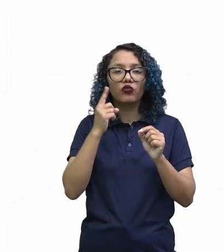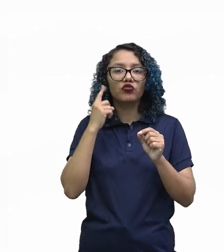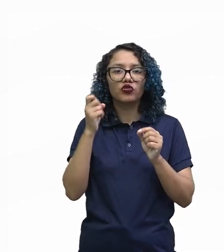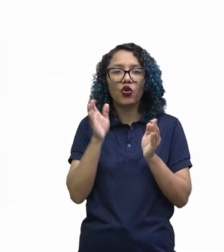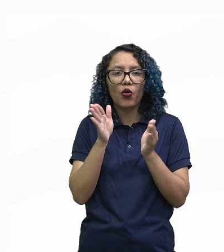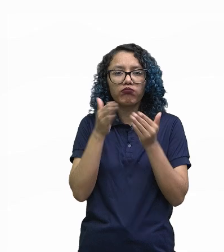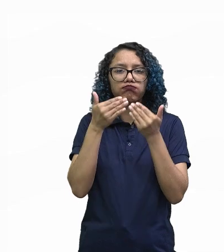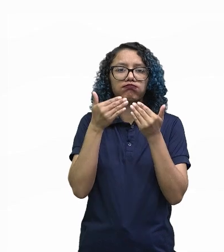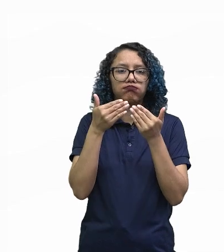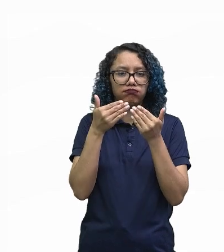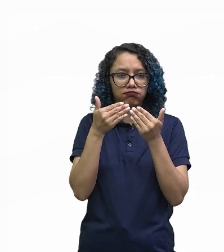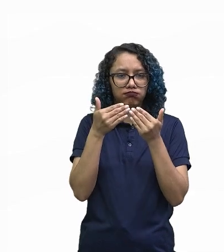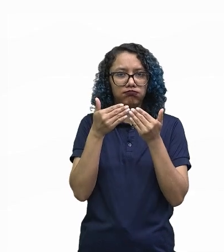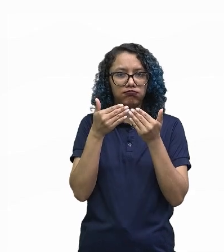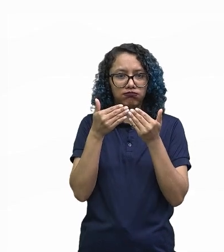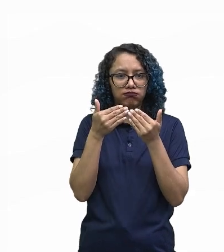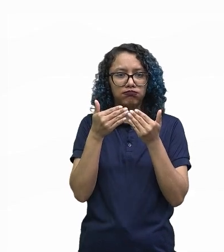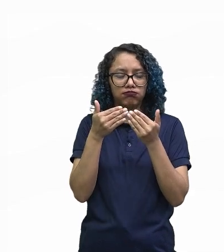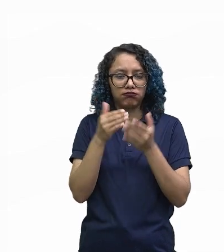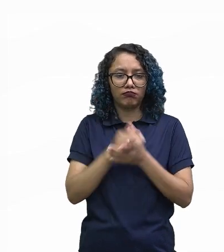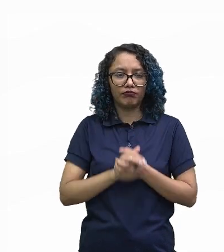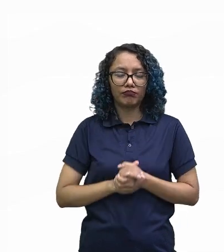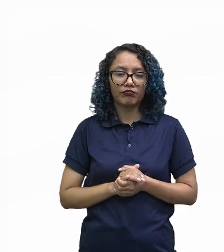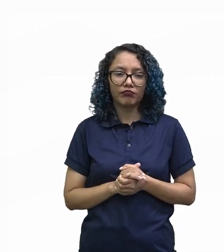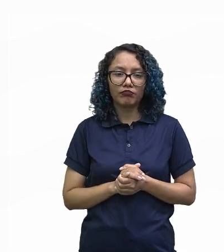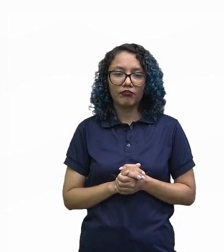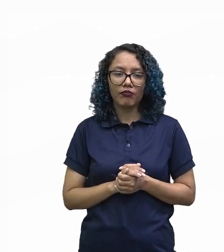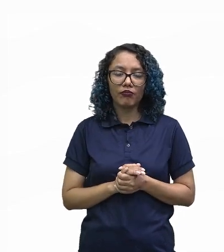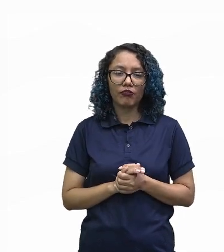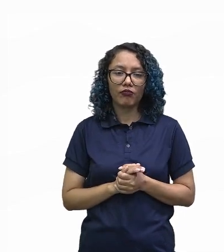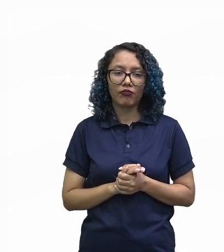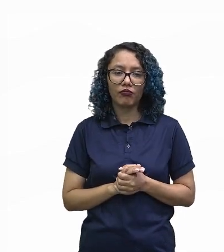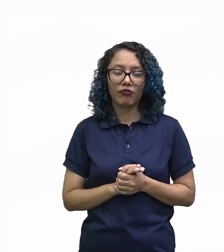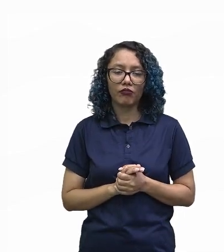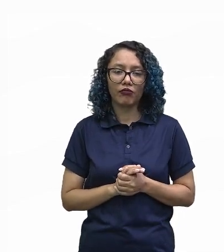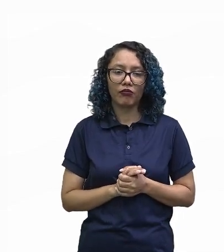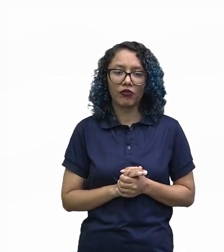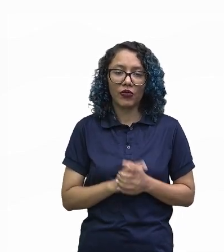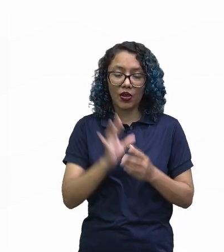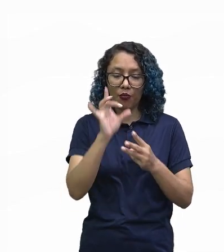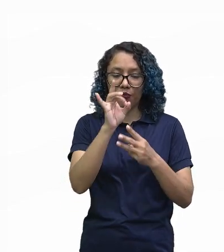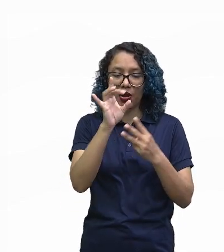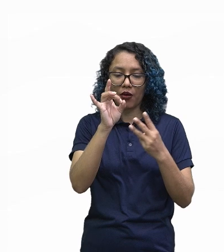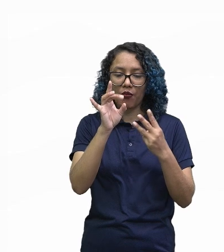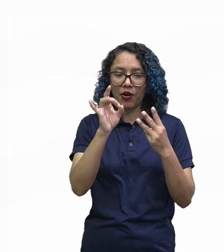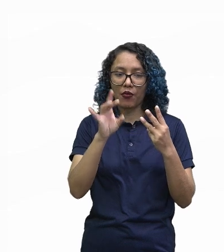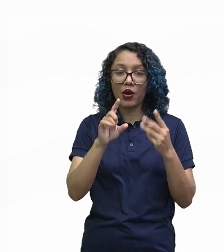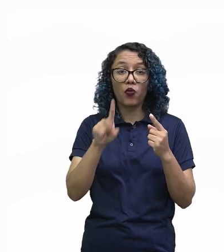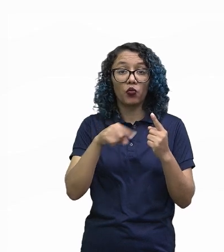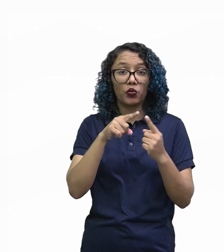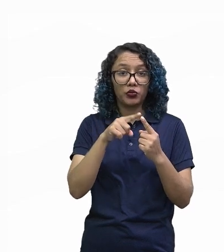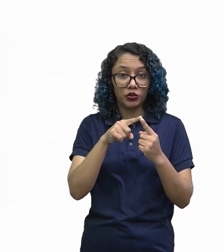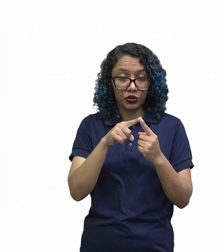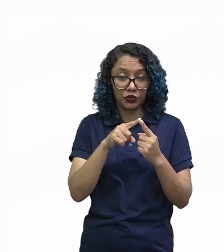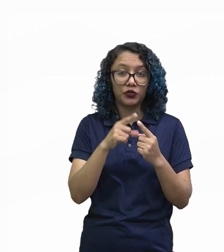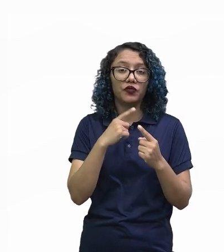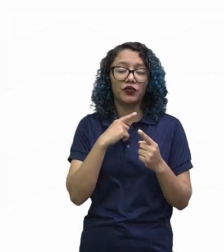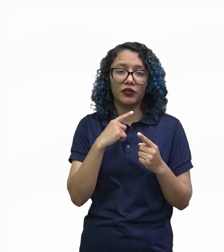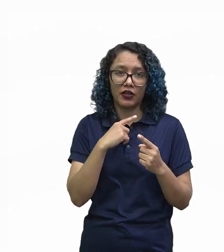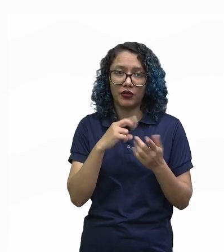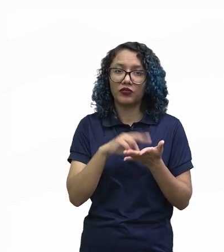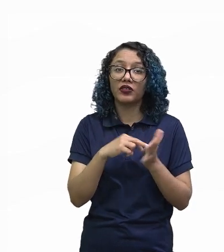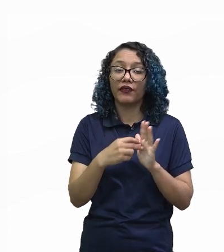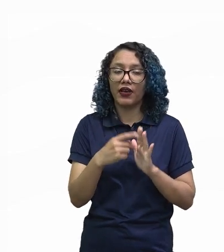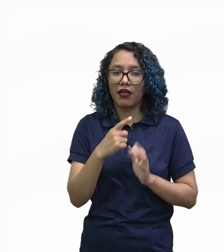Então, observe que para cada um desses sinais, ele tem uma função, ele tem um sentido,